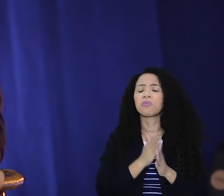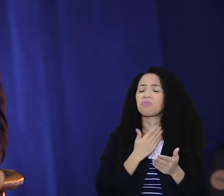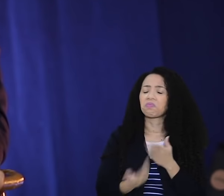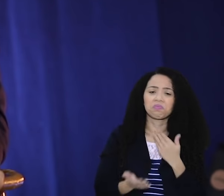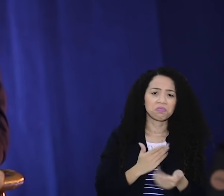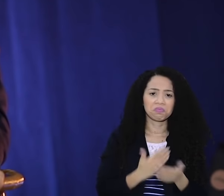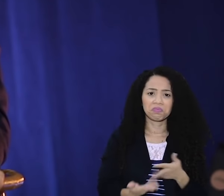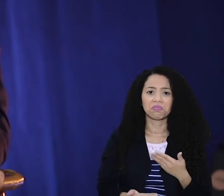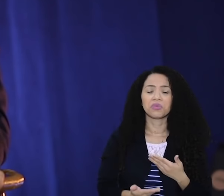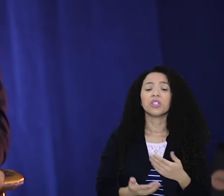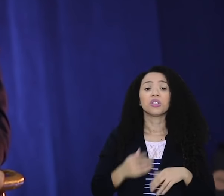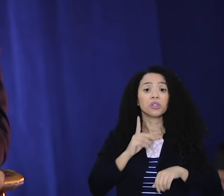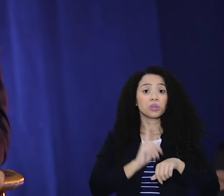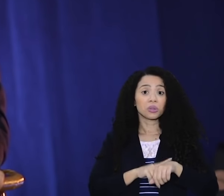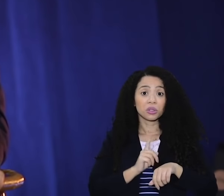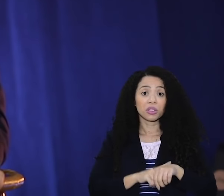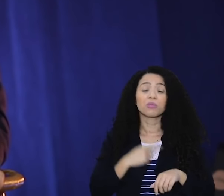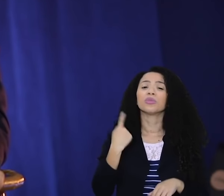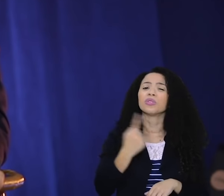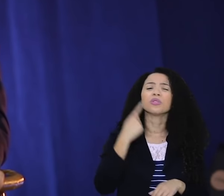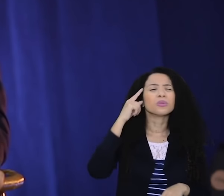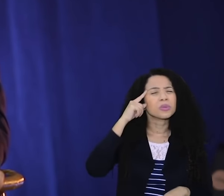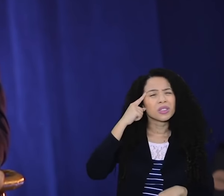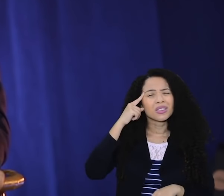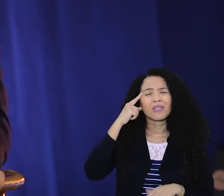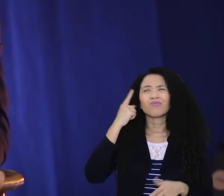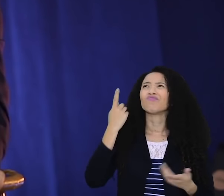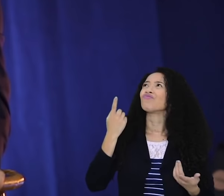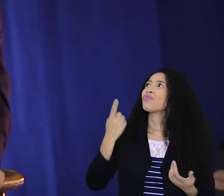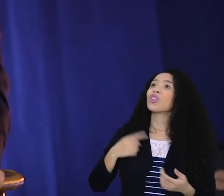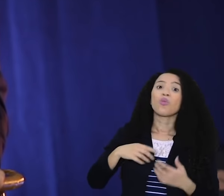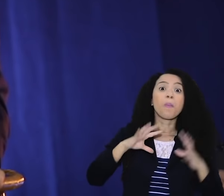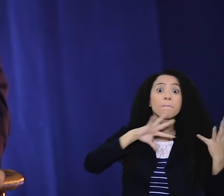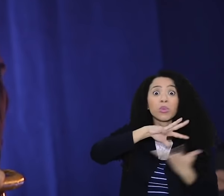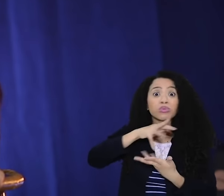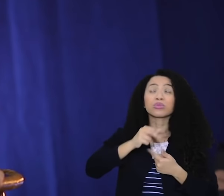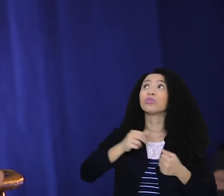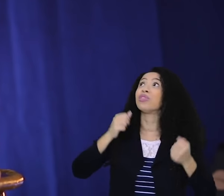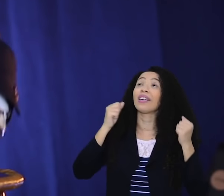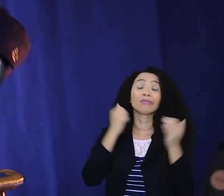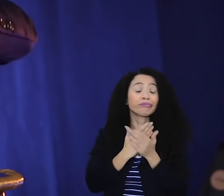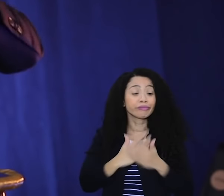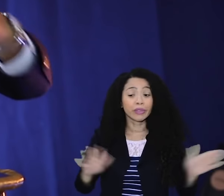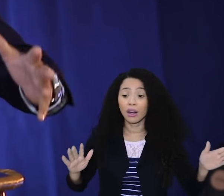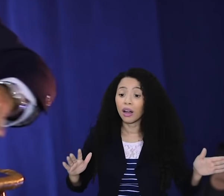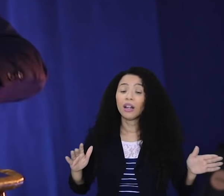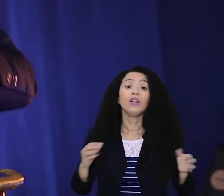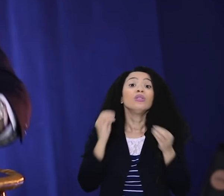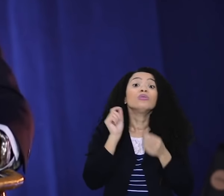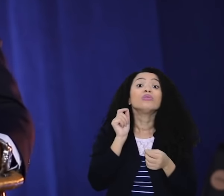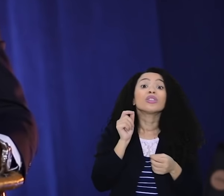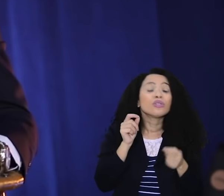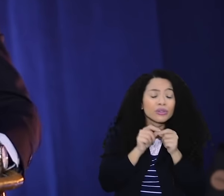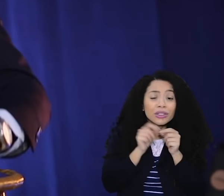terra. Em algumas horas, nós paramos para pensar e dizemos, não é possível, o mundo vai cair na minha cabeça, vai desabar tudo, eu não sei mais